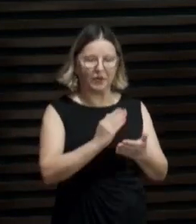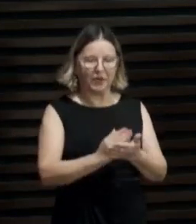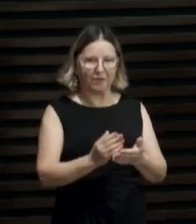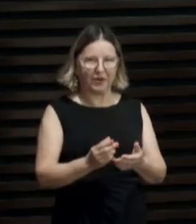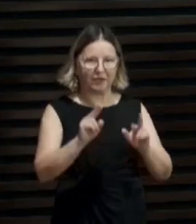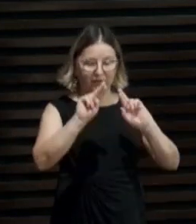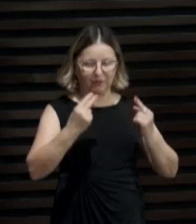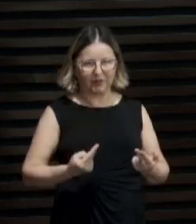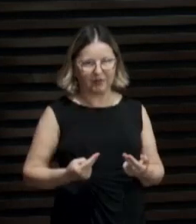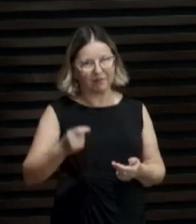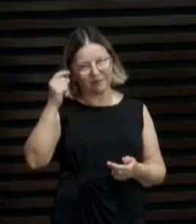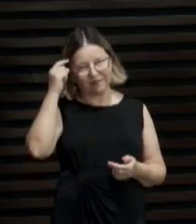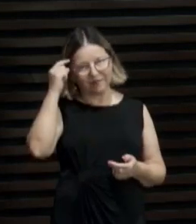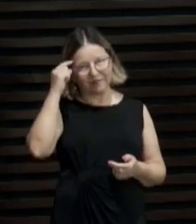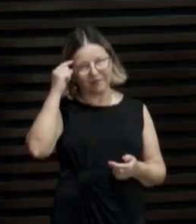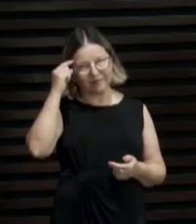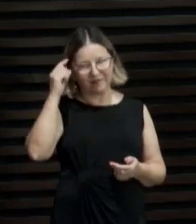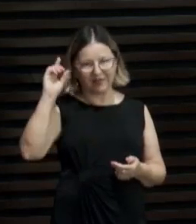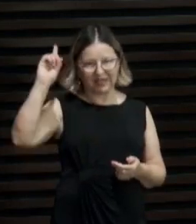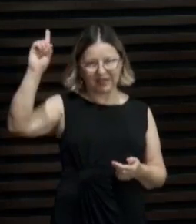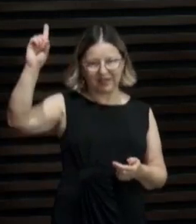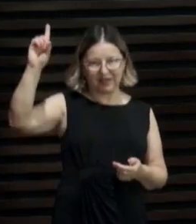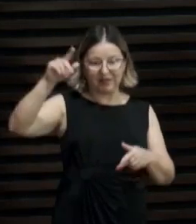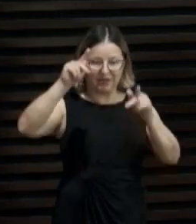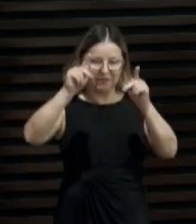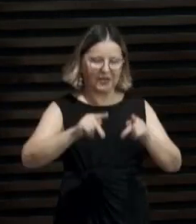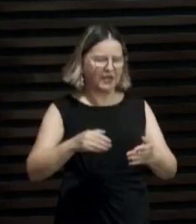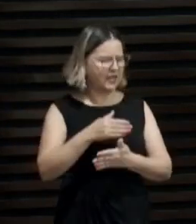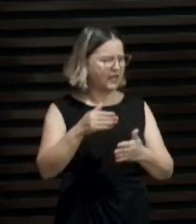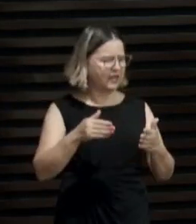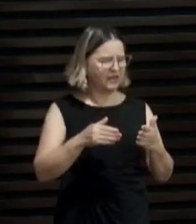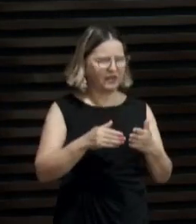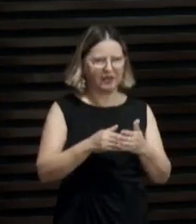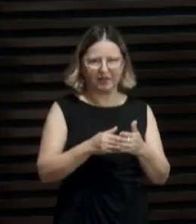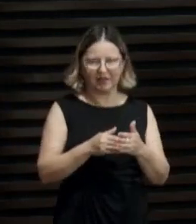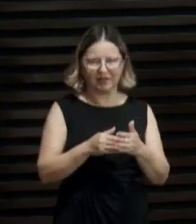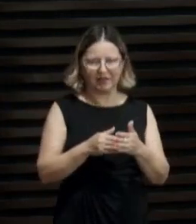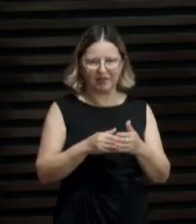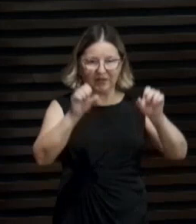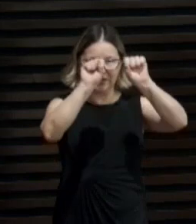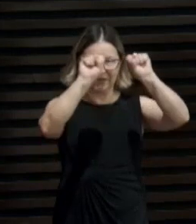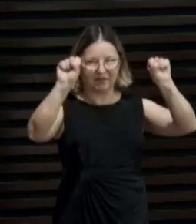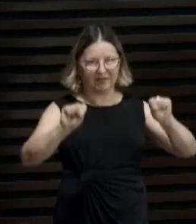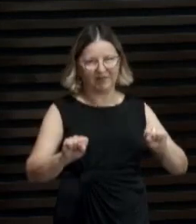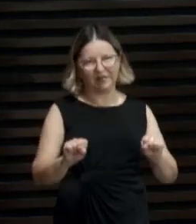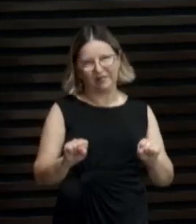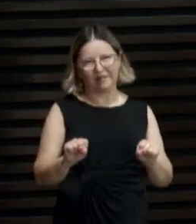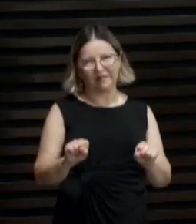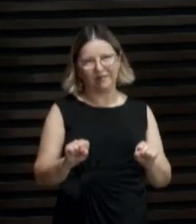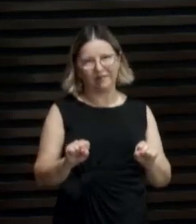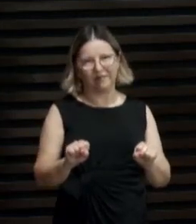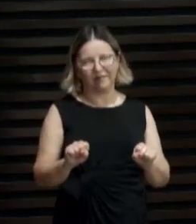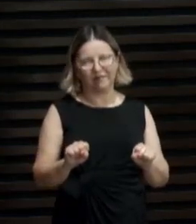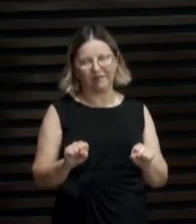pensa que o divino está presente em todas as partes do sistema, além do